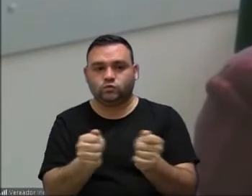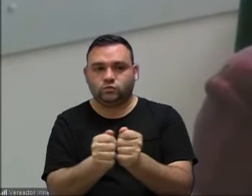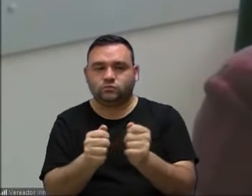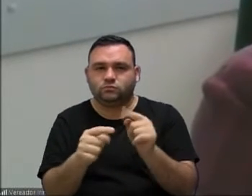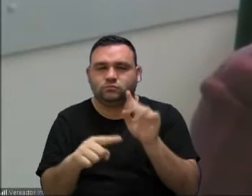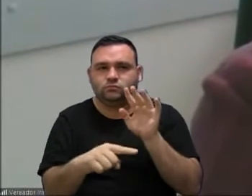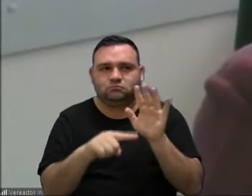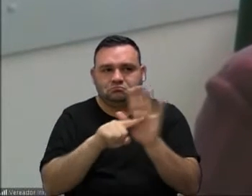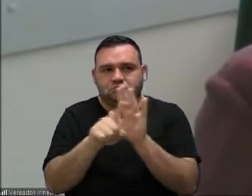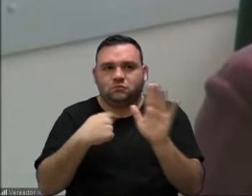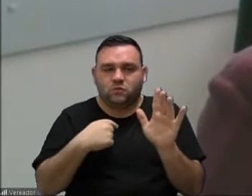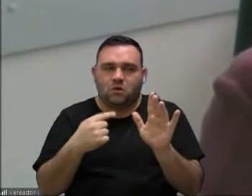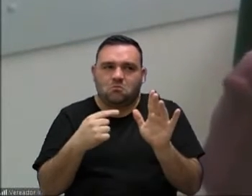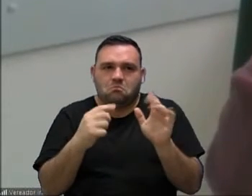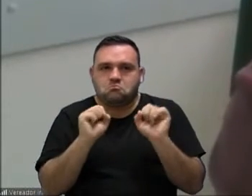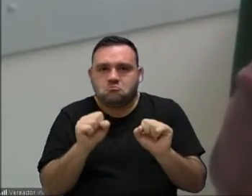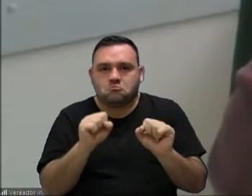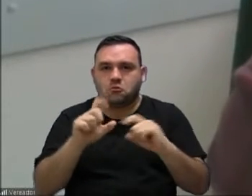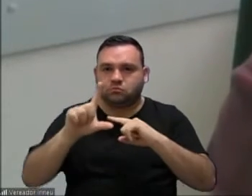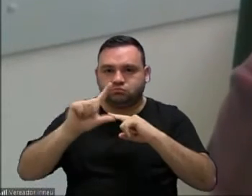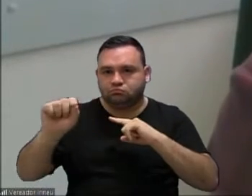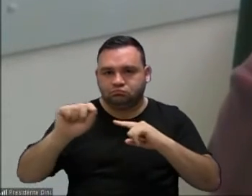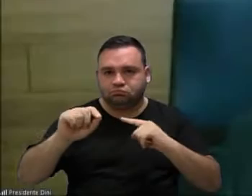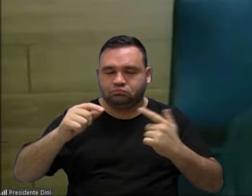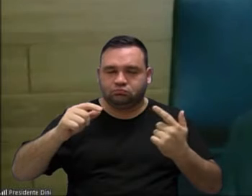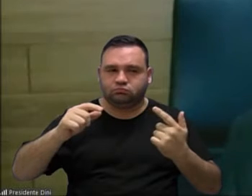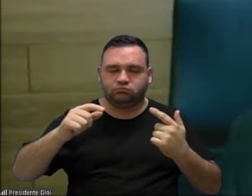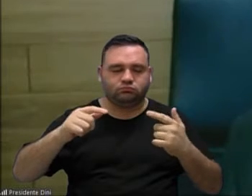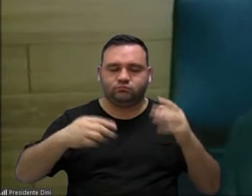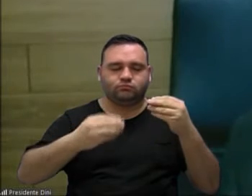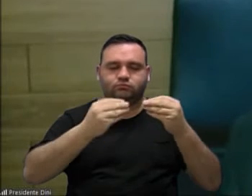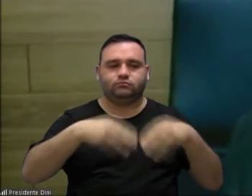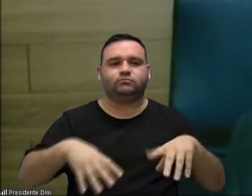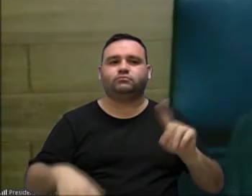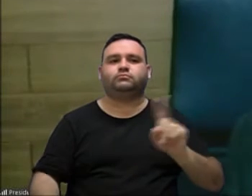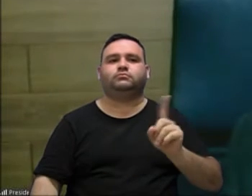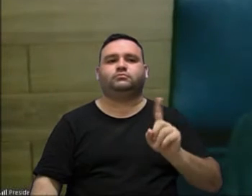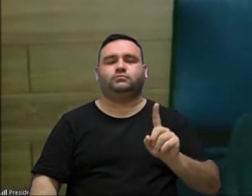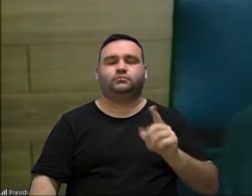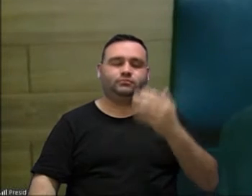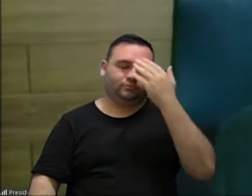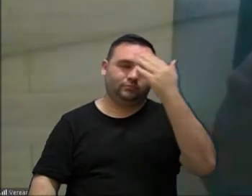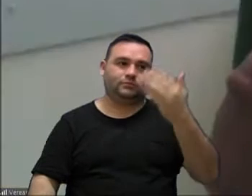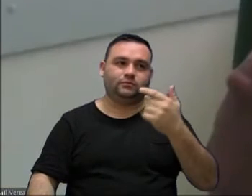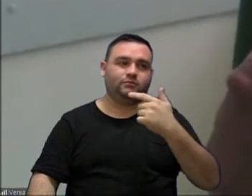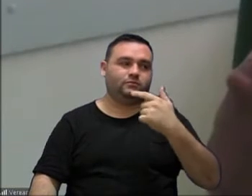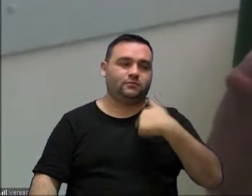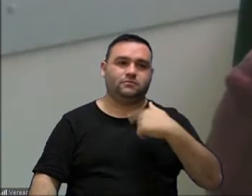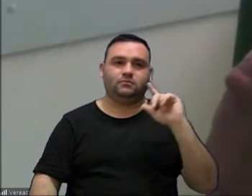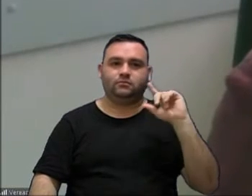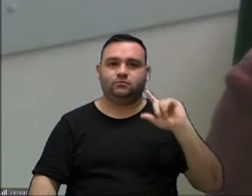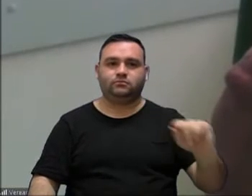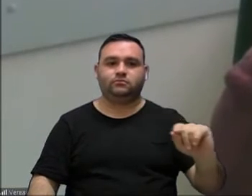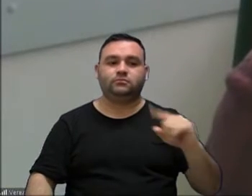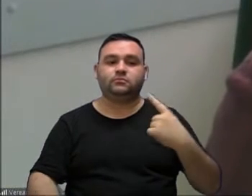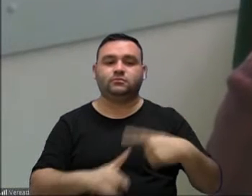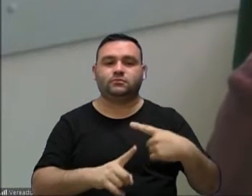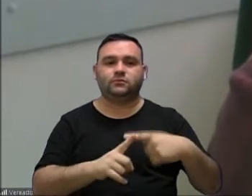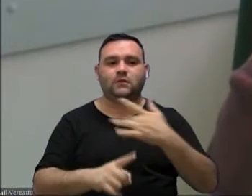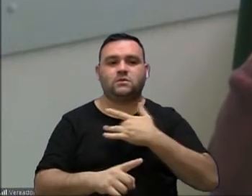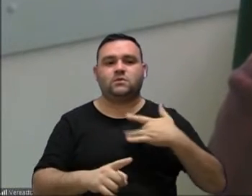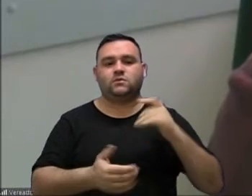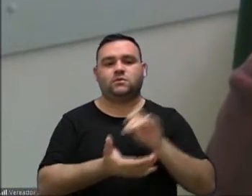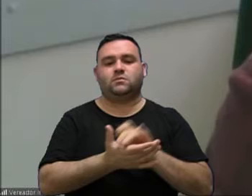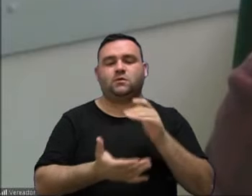gostaria de saber se eu me retirar tem alguma nenhum prejuízo vereador obrigado me retiro então por questão de